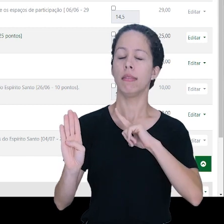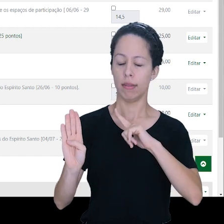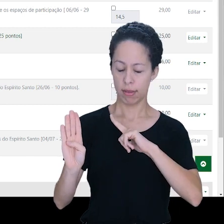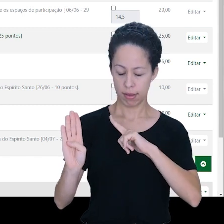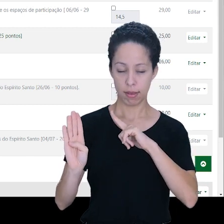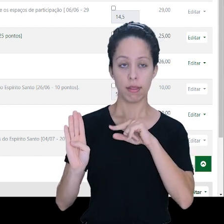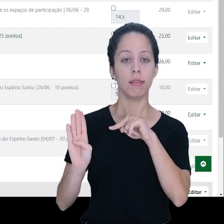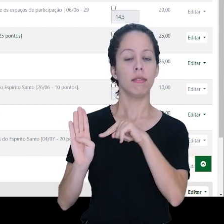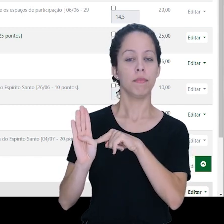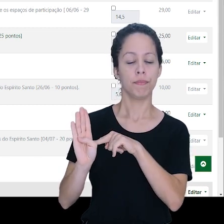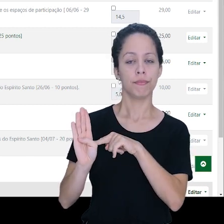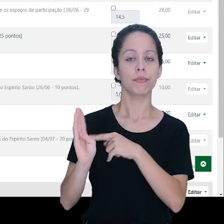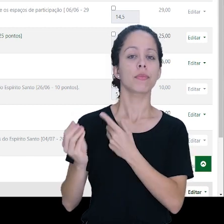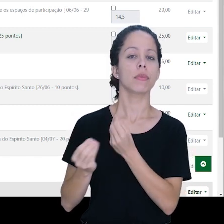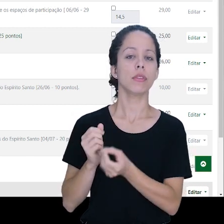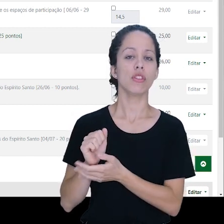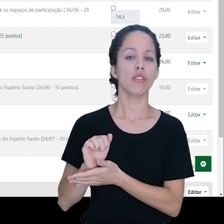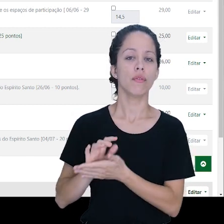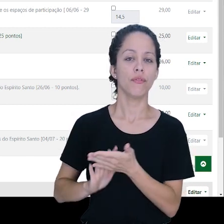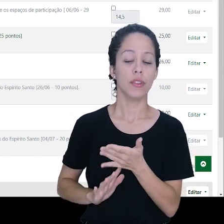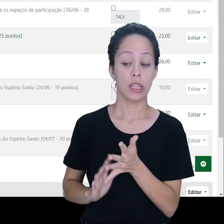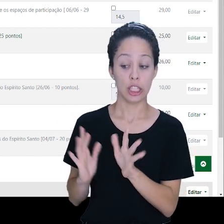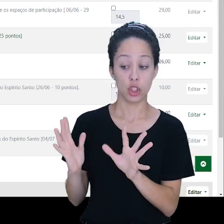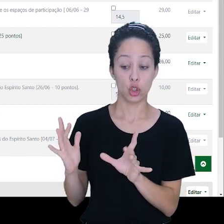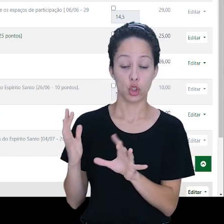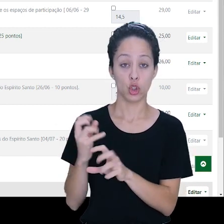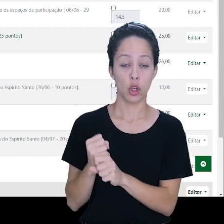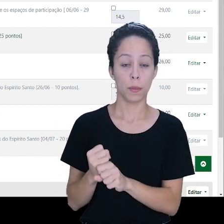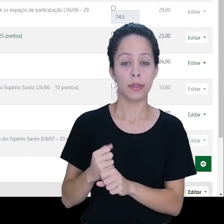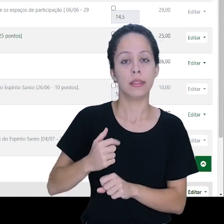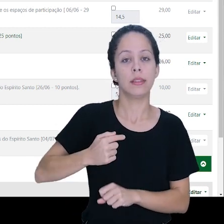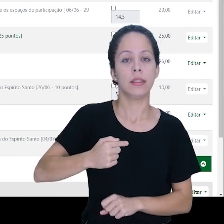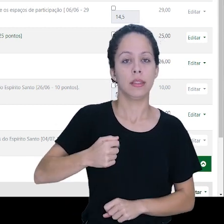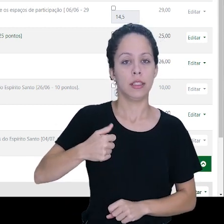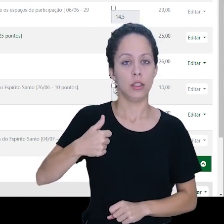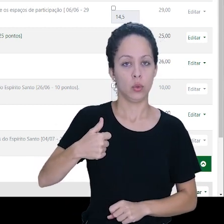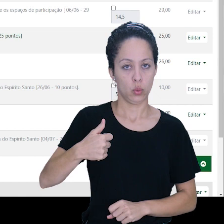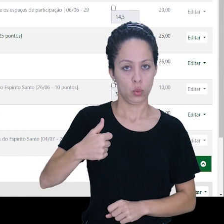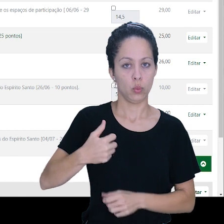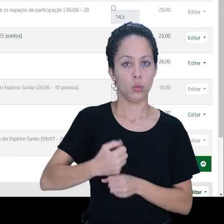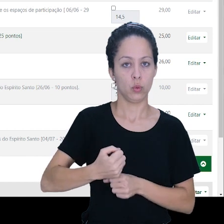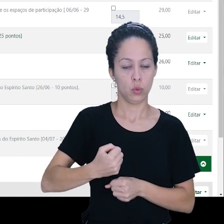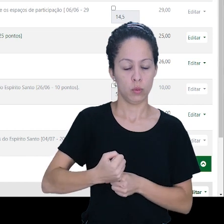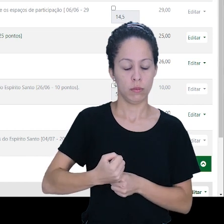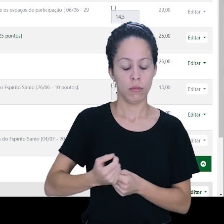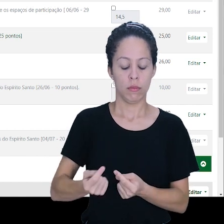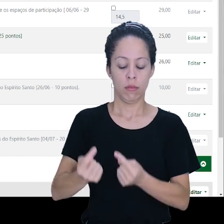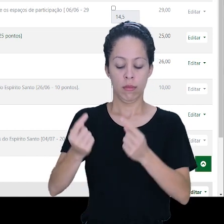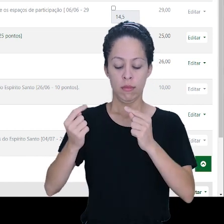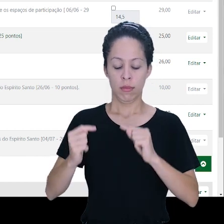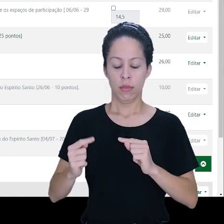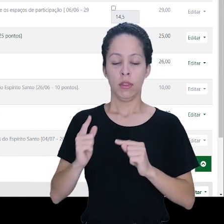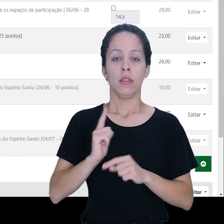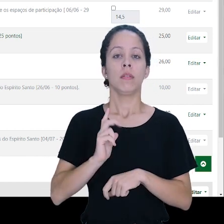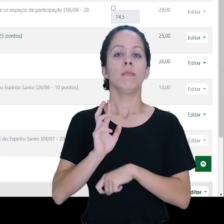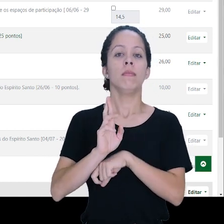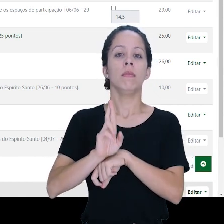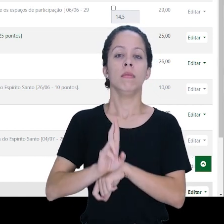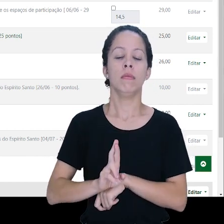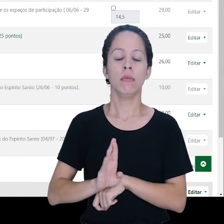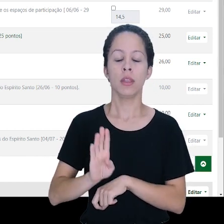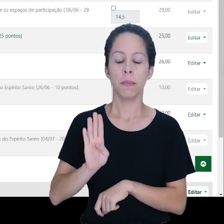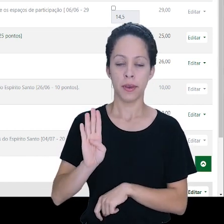então Essas atividades b a gente ela somam 71 pontos e temos aqui a